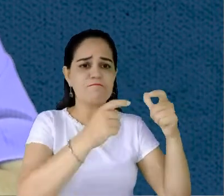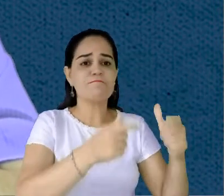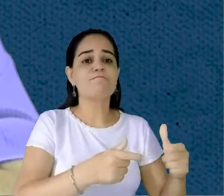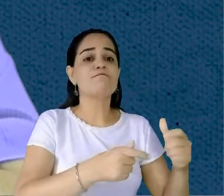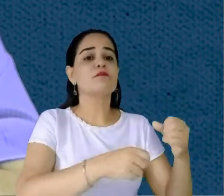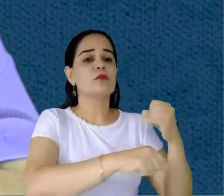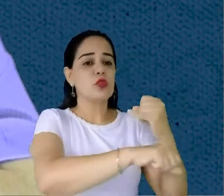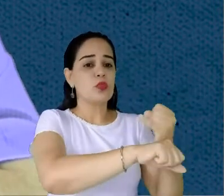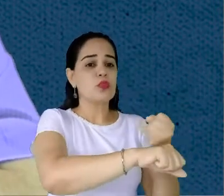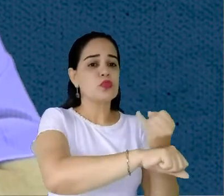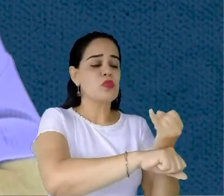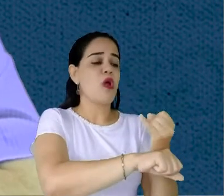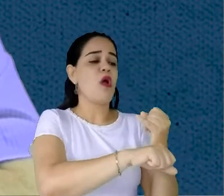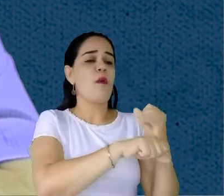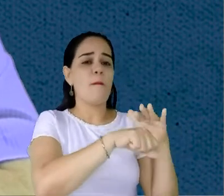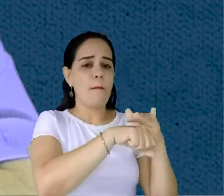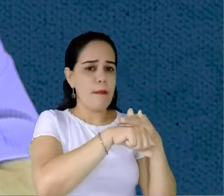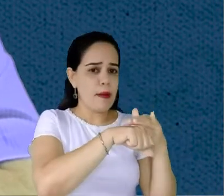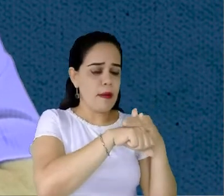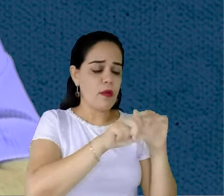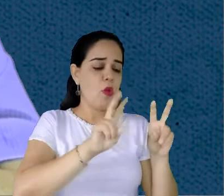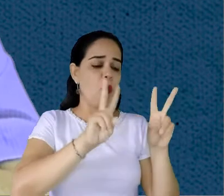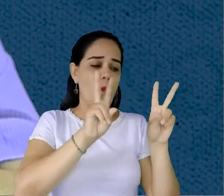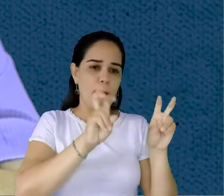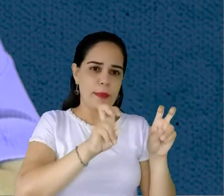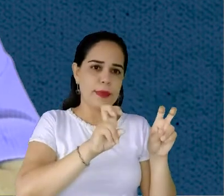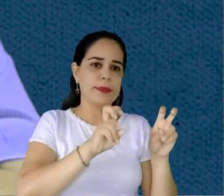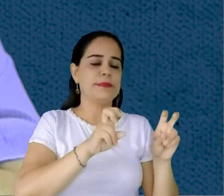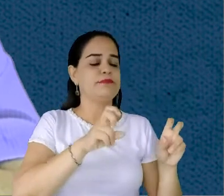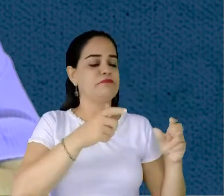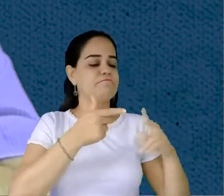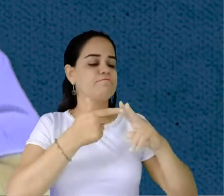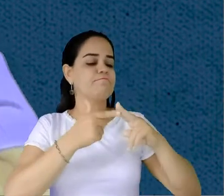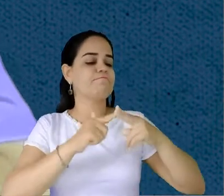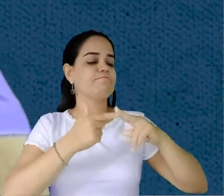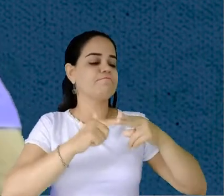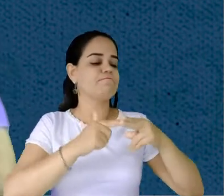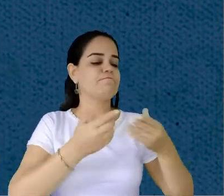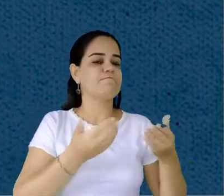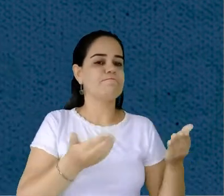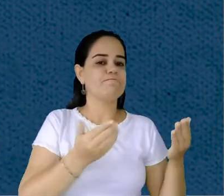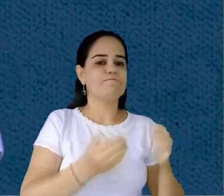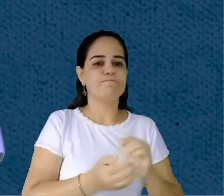Jerusalém para tratar dessa questão com os apóstolos e os anciãos.